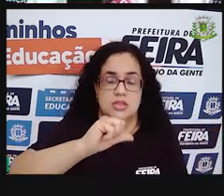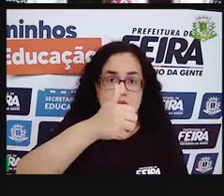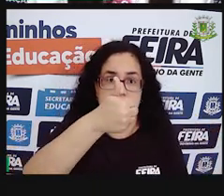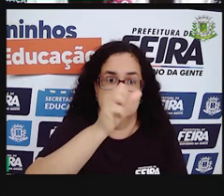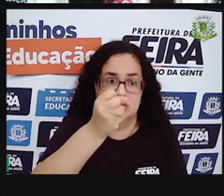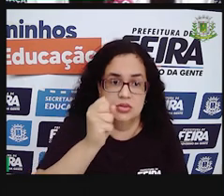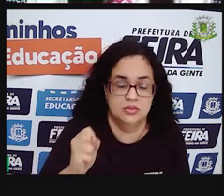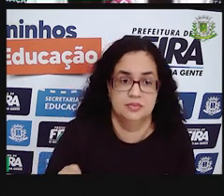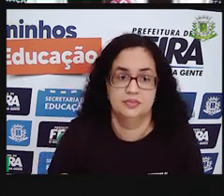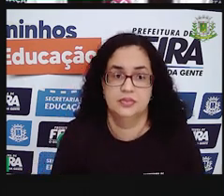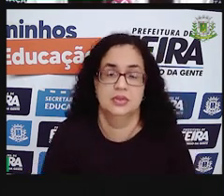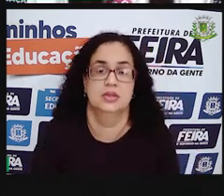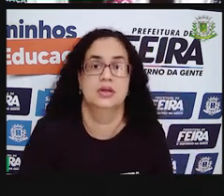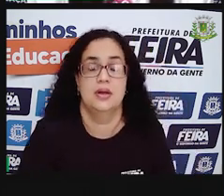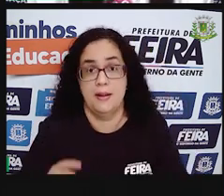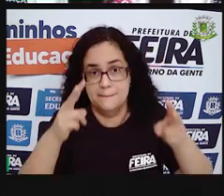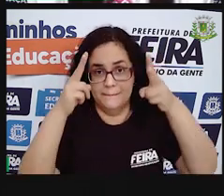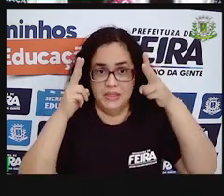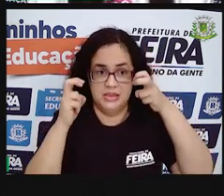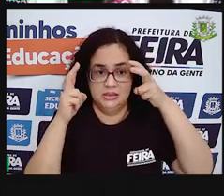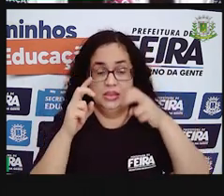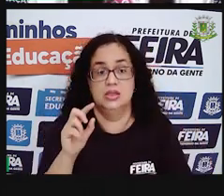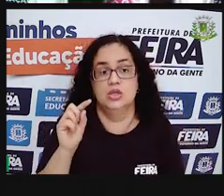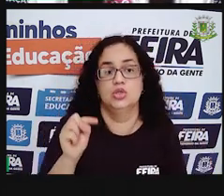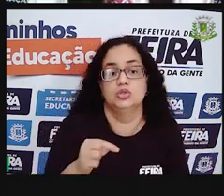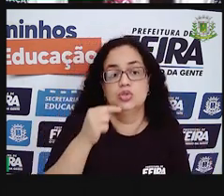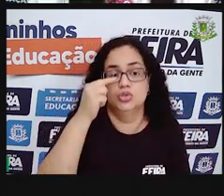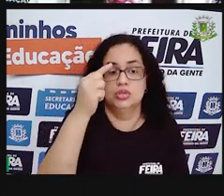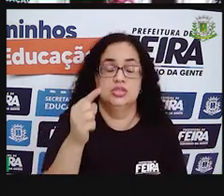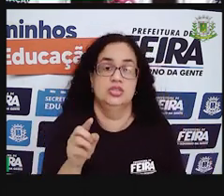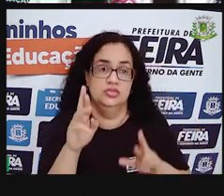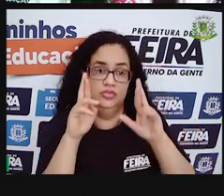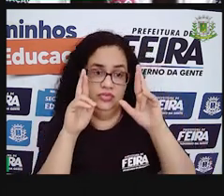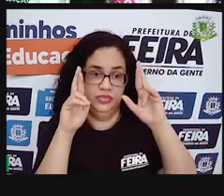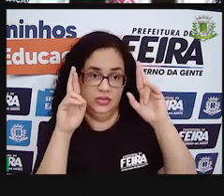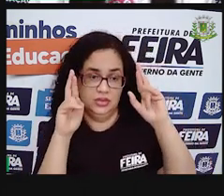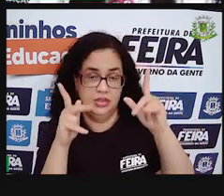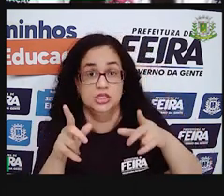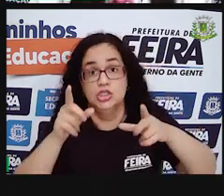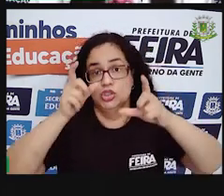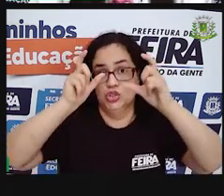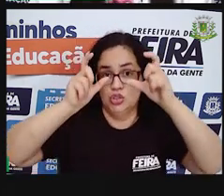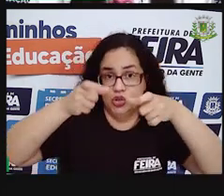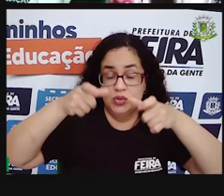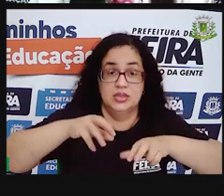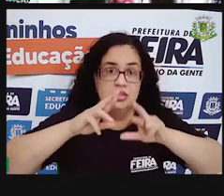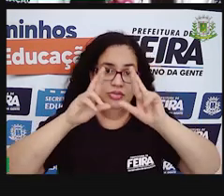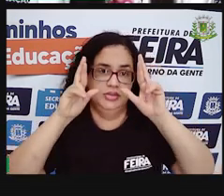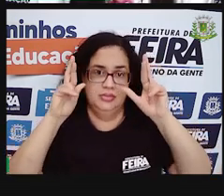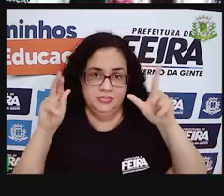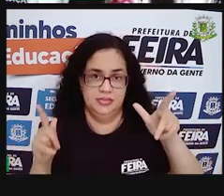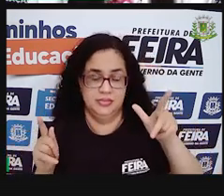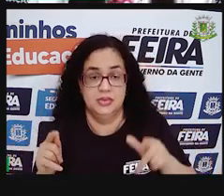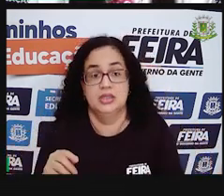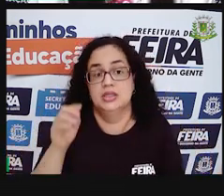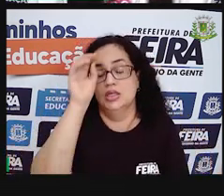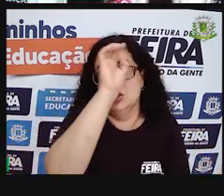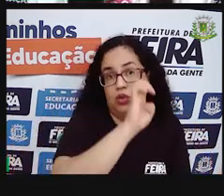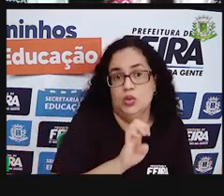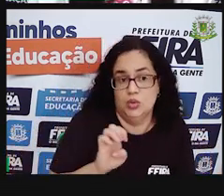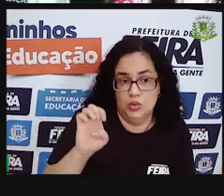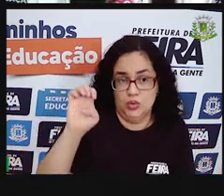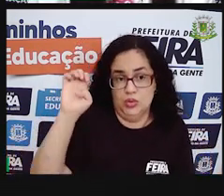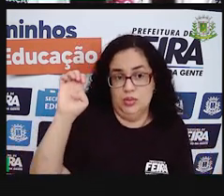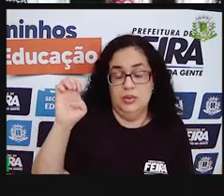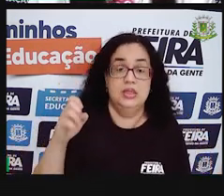1918. Então, que a gente percebe aí que, além de diferentes, né, vieram de lugares diferentes da Europa e